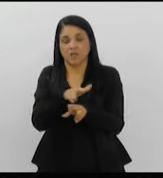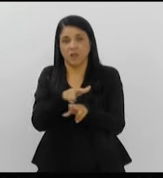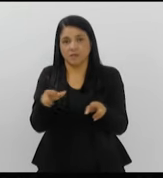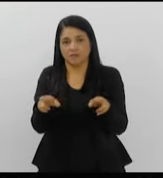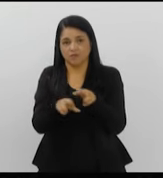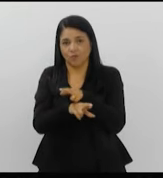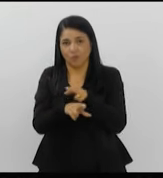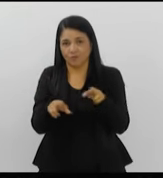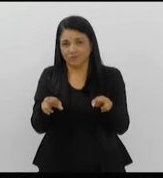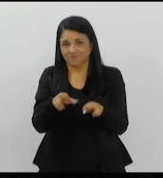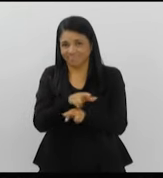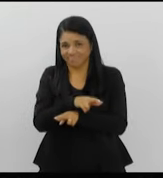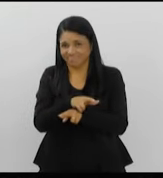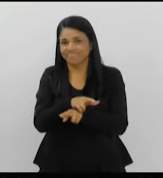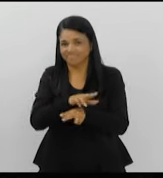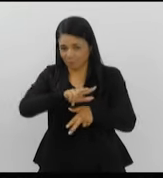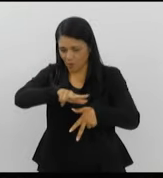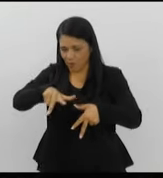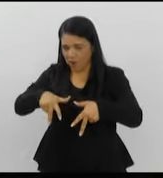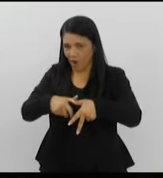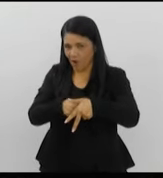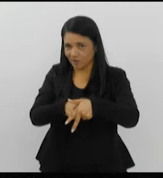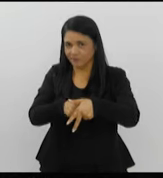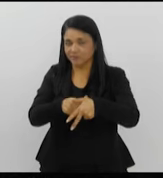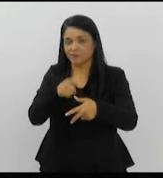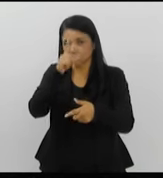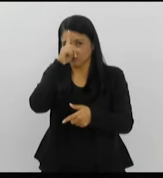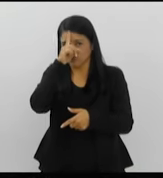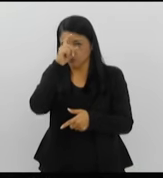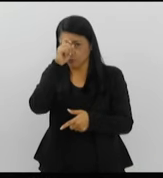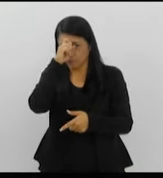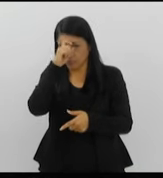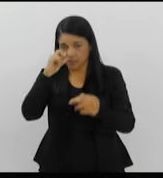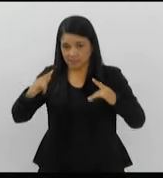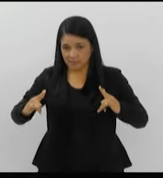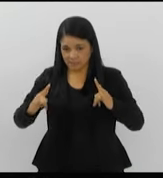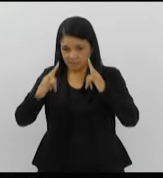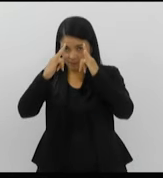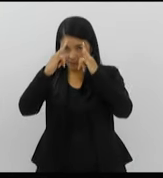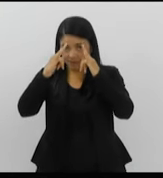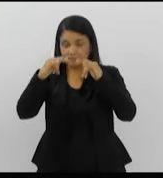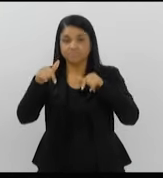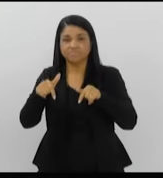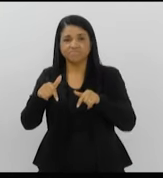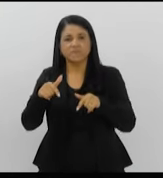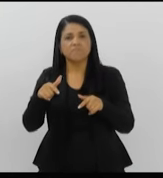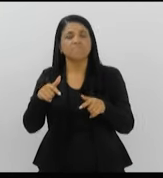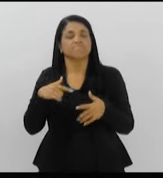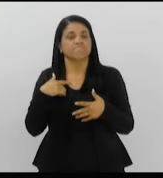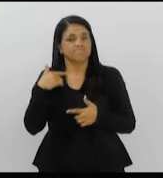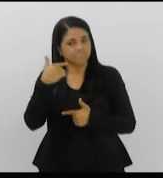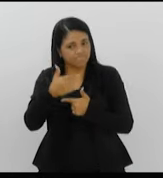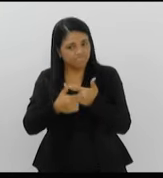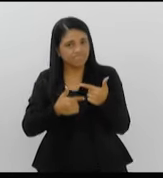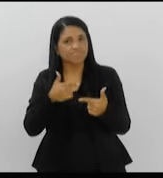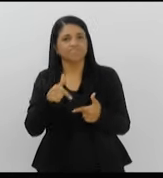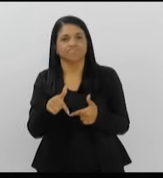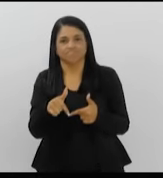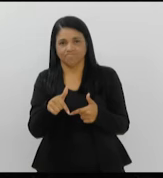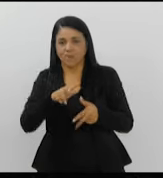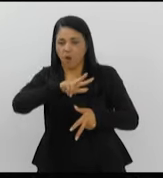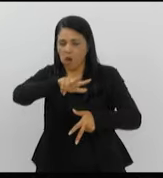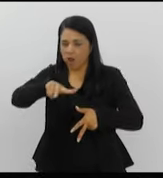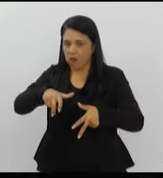das construções dos hospitais de campanha, foi muito intensa, que levou